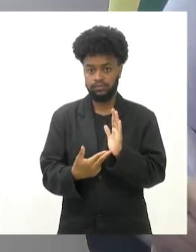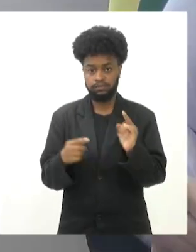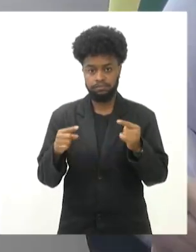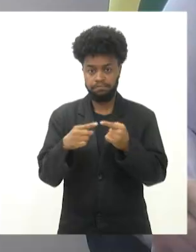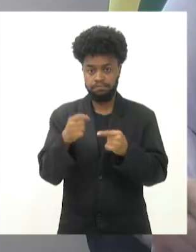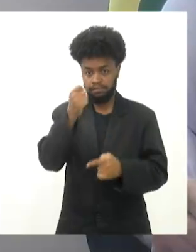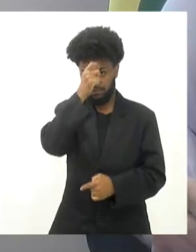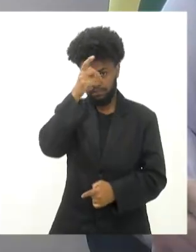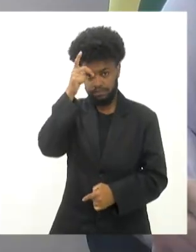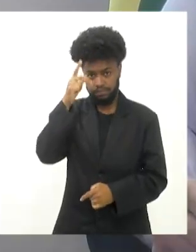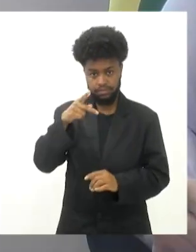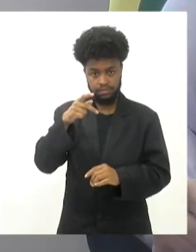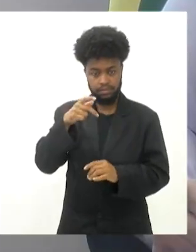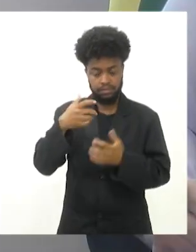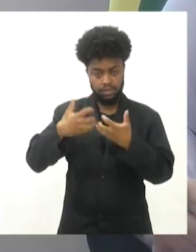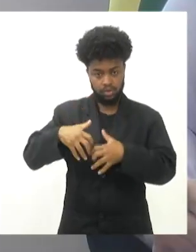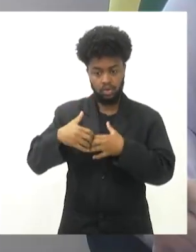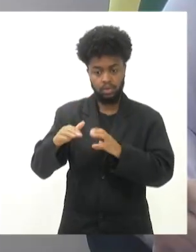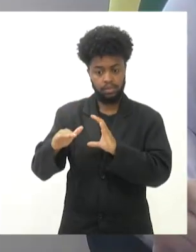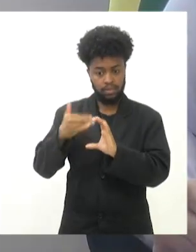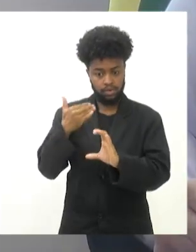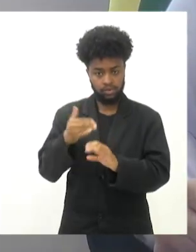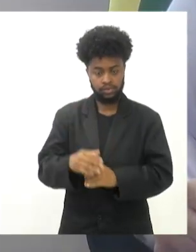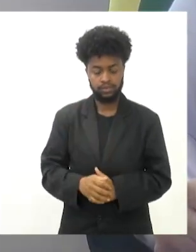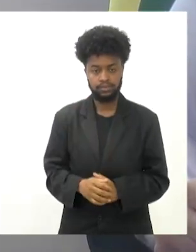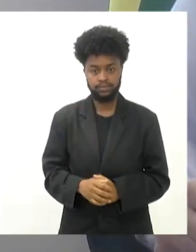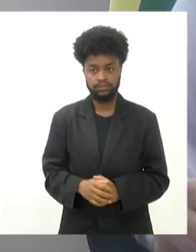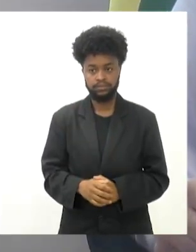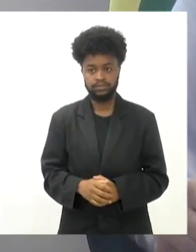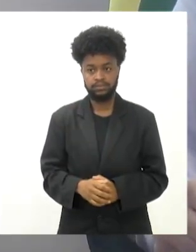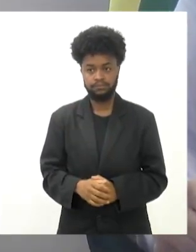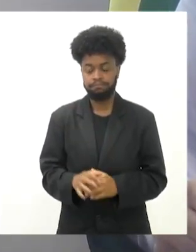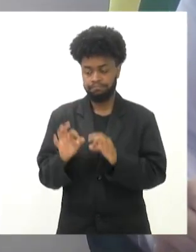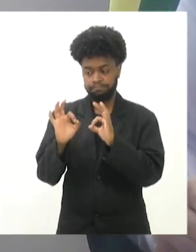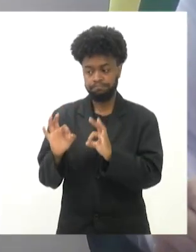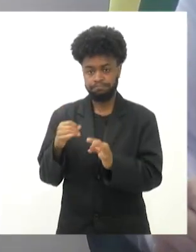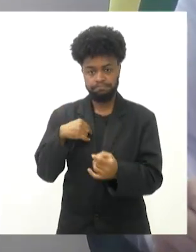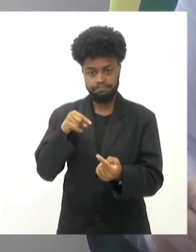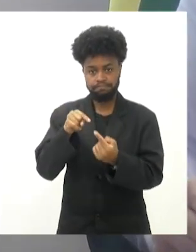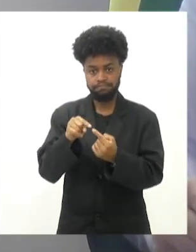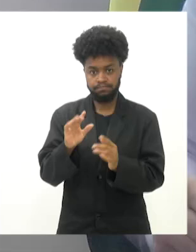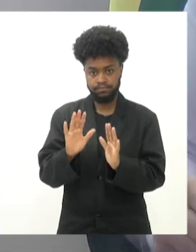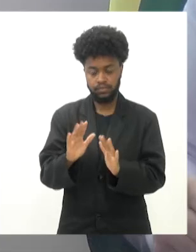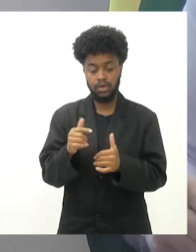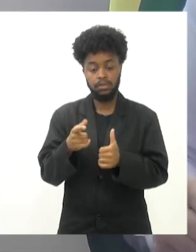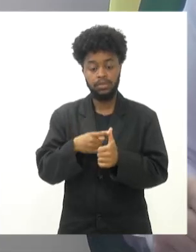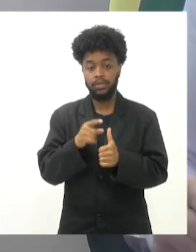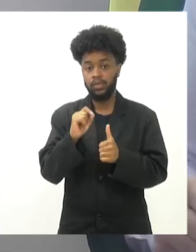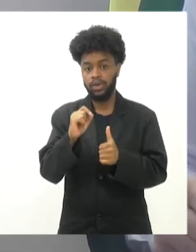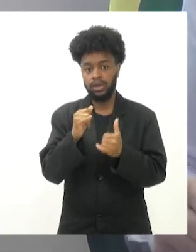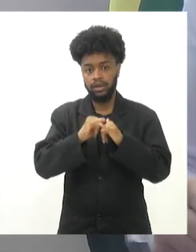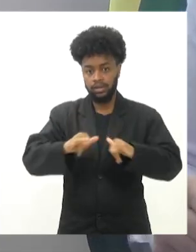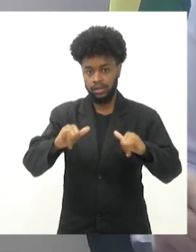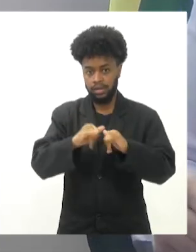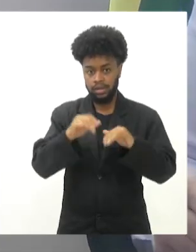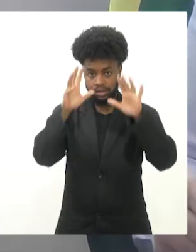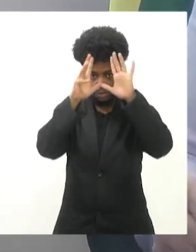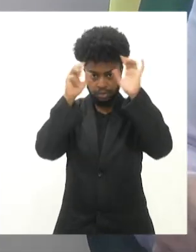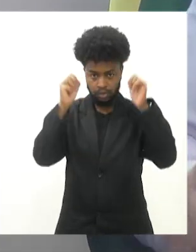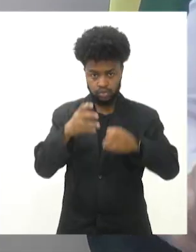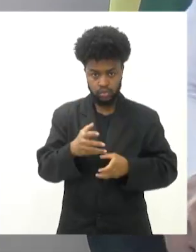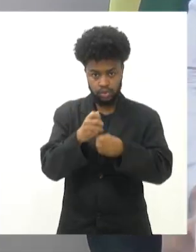de Petrópolis encaminhou a Vossa Excelência, era exatamente nesse sentido. Primeiro, dizer que o Tribunal de Contas precisa estar